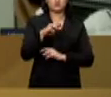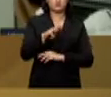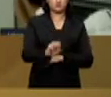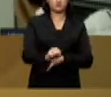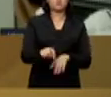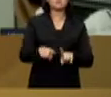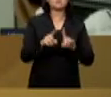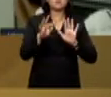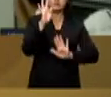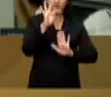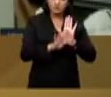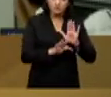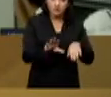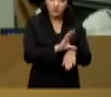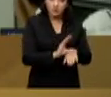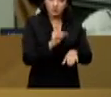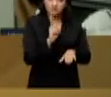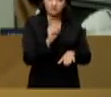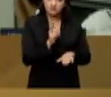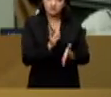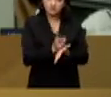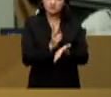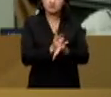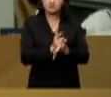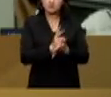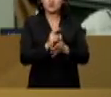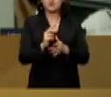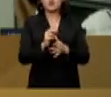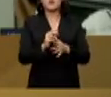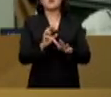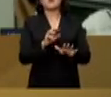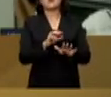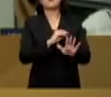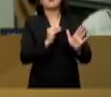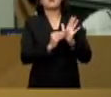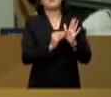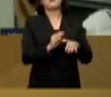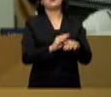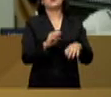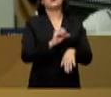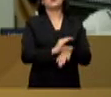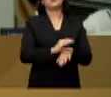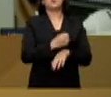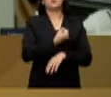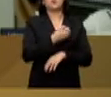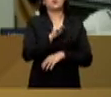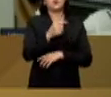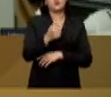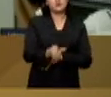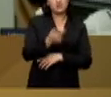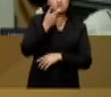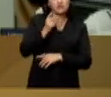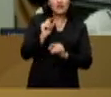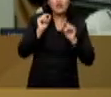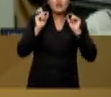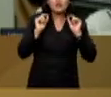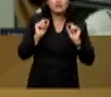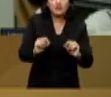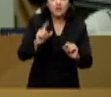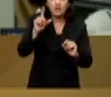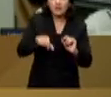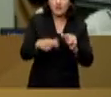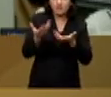que o próprio texto constitucional, modificado pela Emenda Constitucional 87, indica o destinatário da receita, bem como os sujeitos